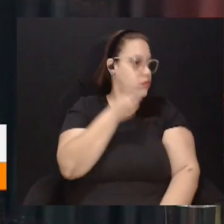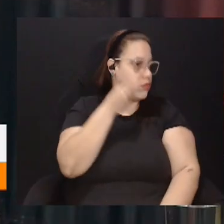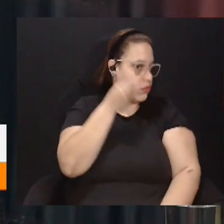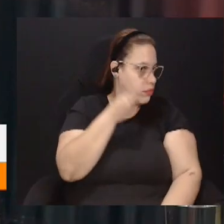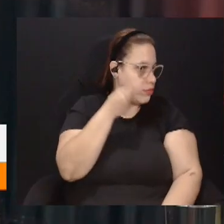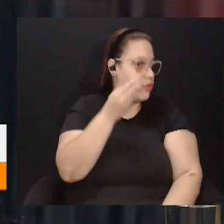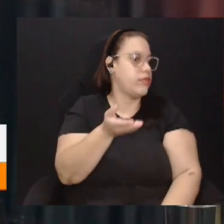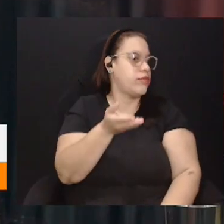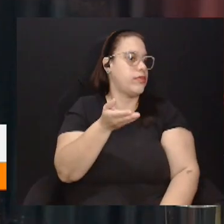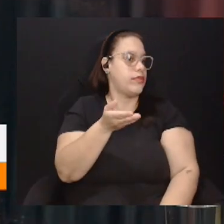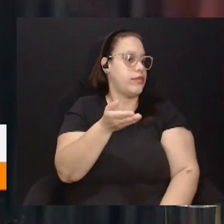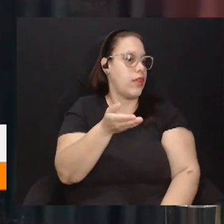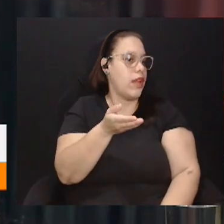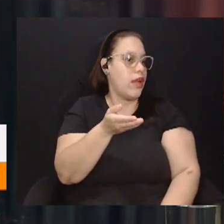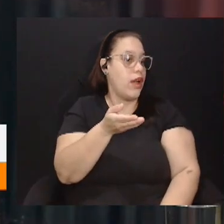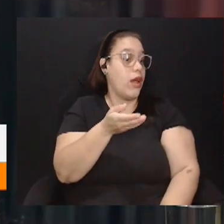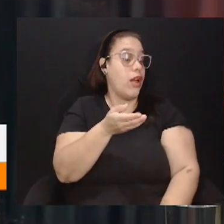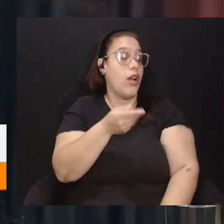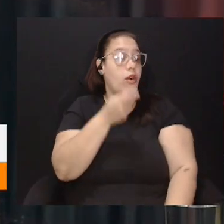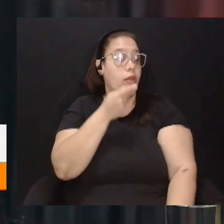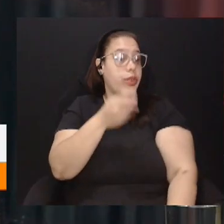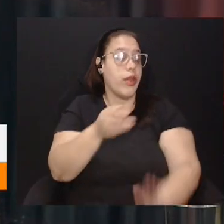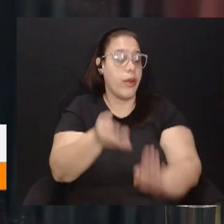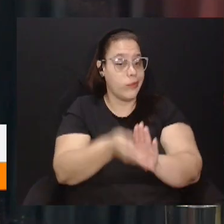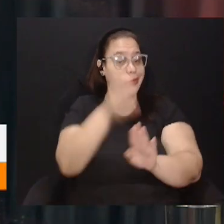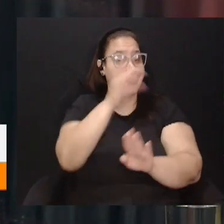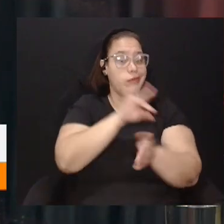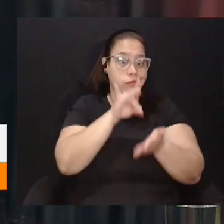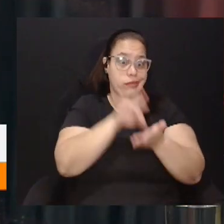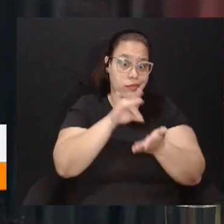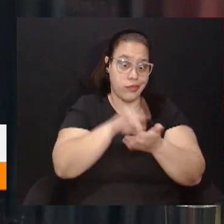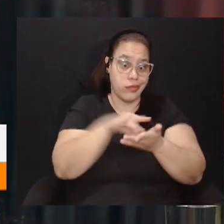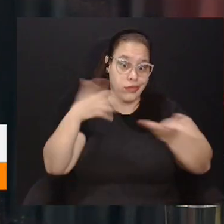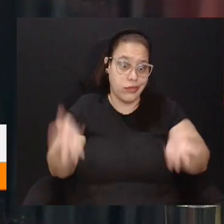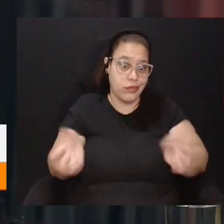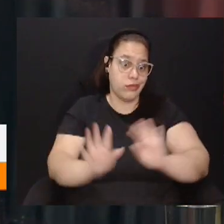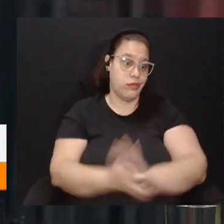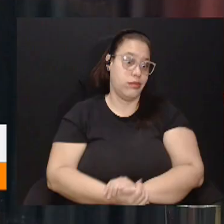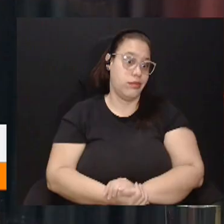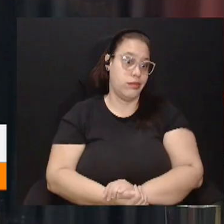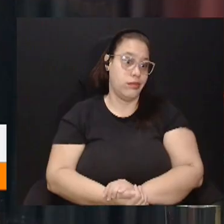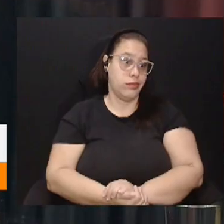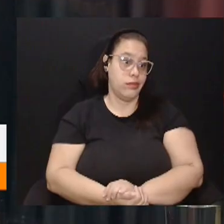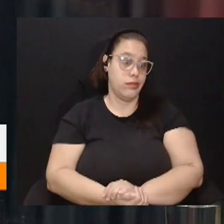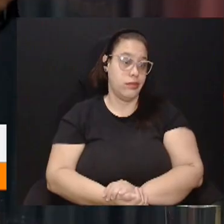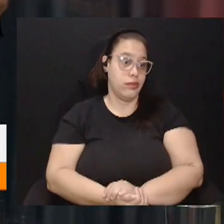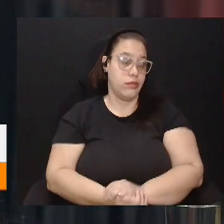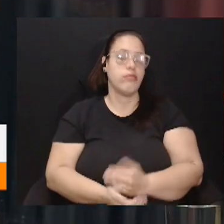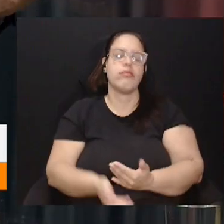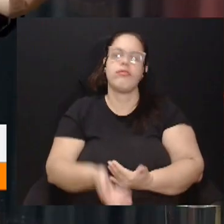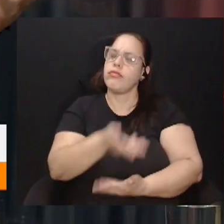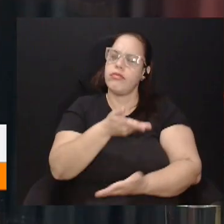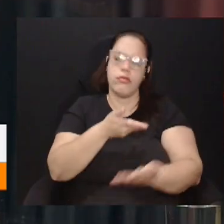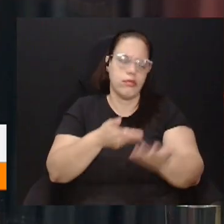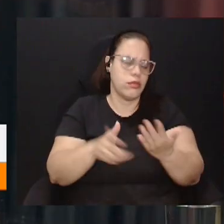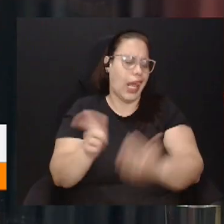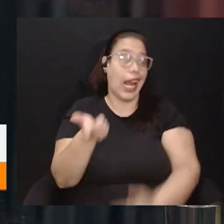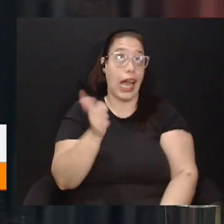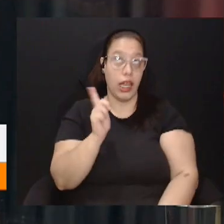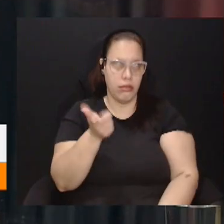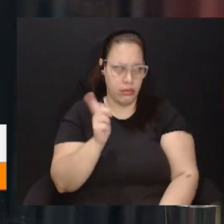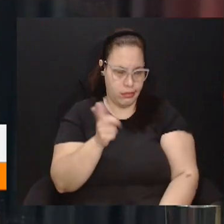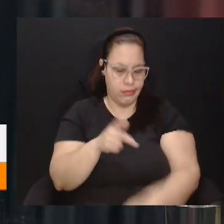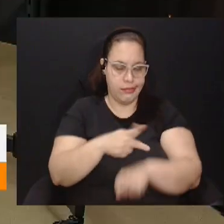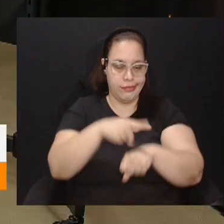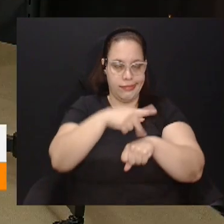experiência ditada pelo calendário comercial e, portanto, tudo isso faz parte dessa lógica pascal.